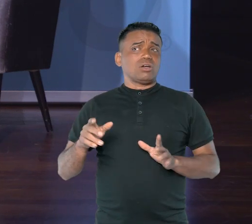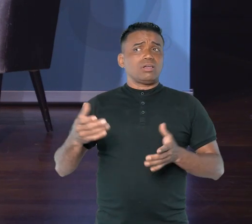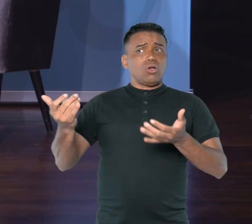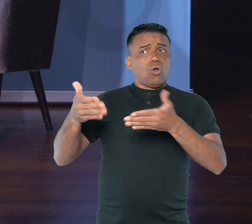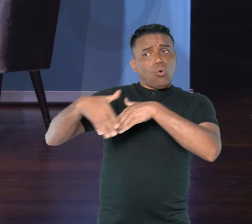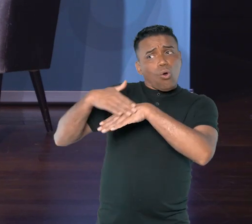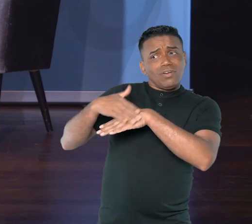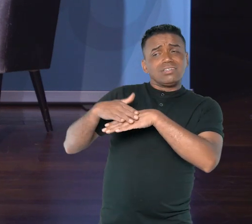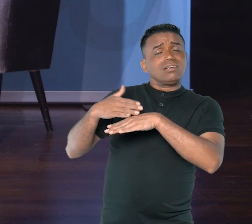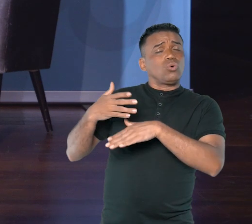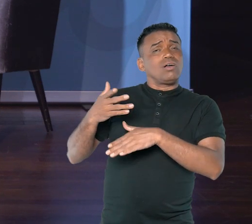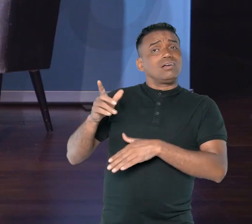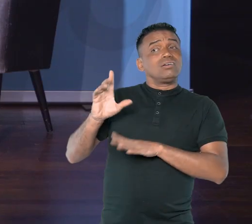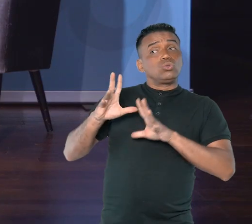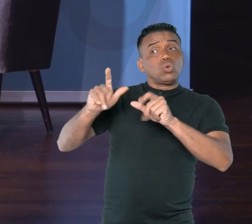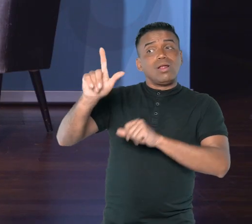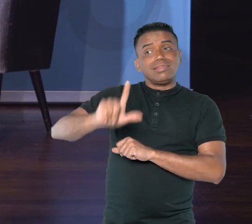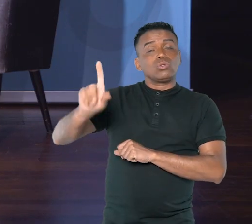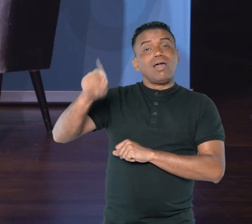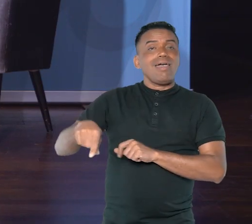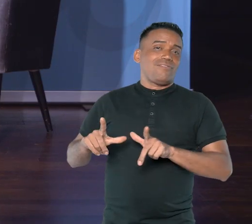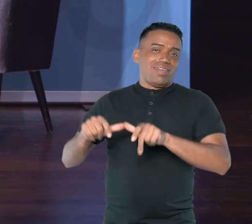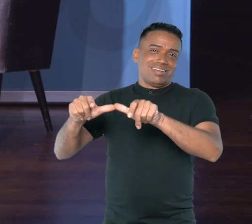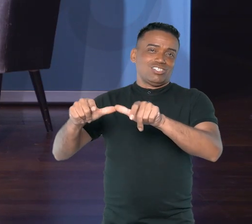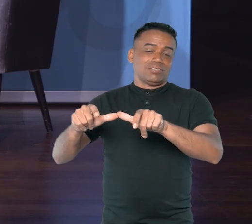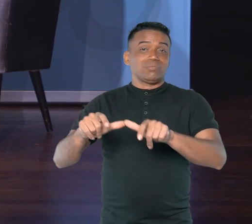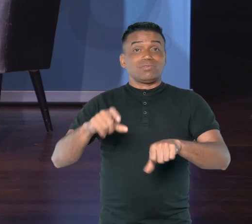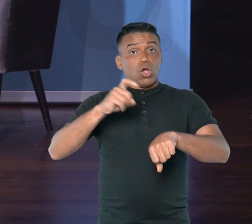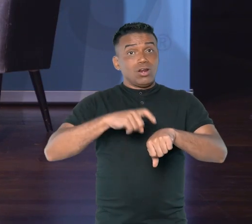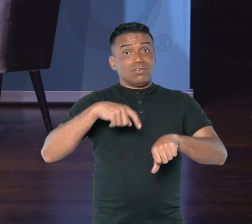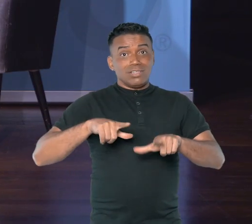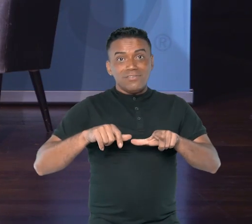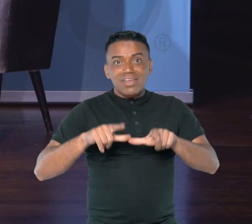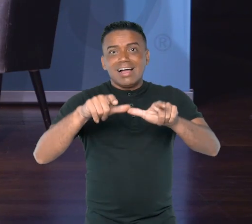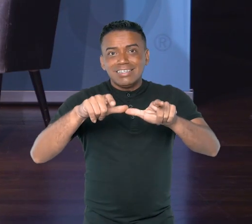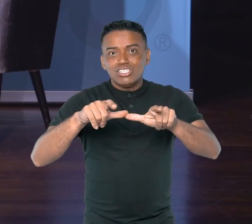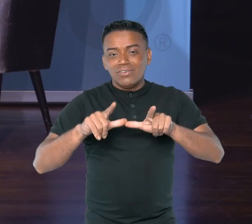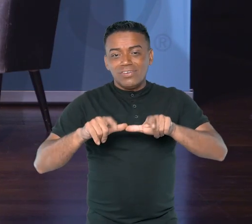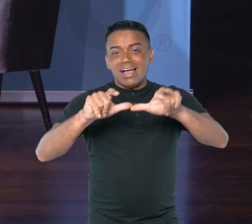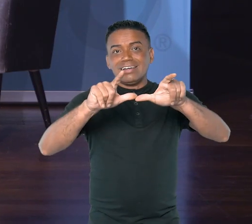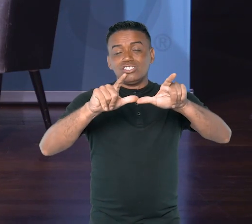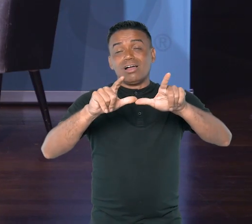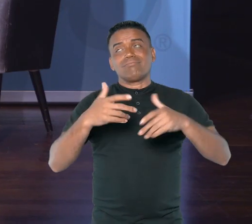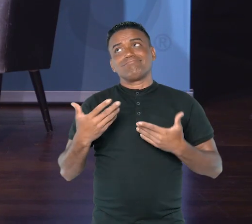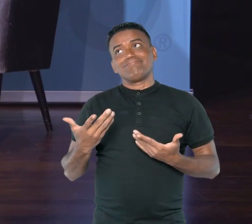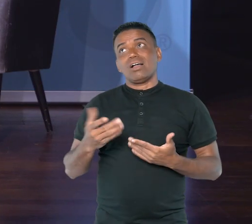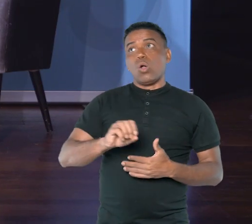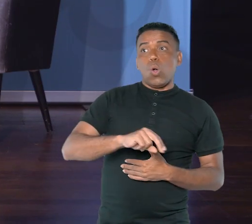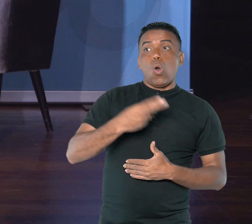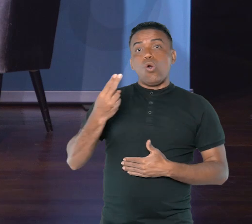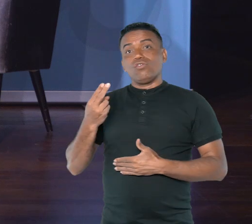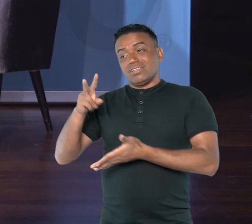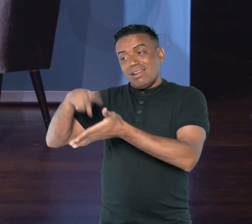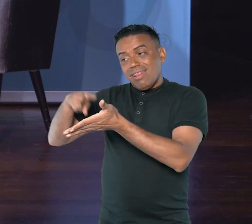assim, né? Toda literatura é viagem. Porque quando você viaja, assim como quando você lê